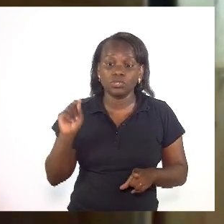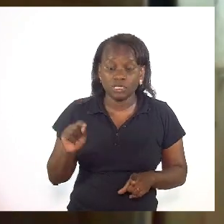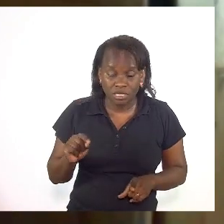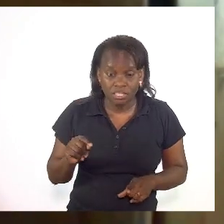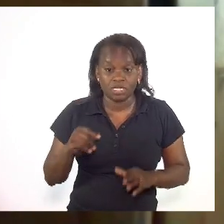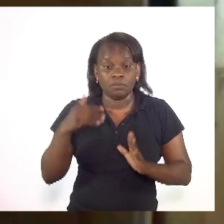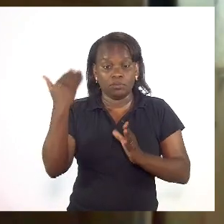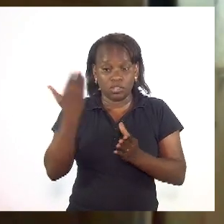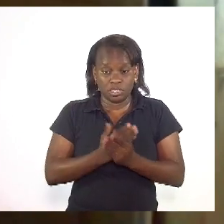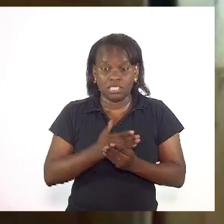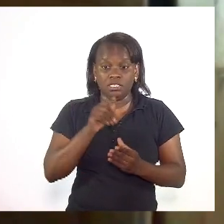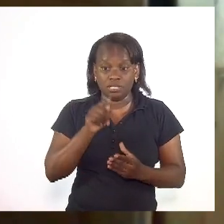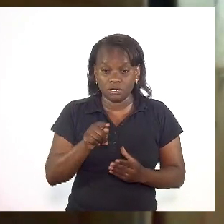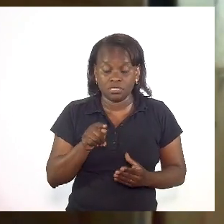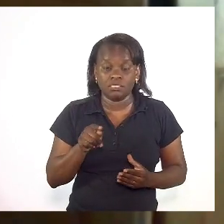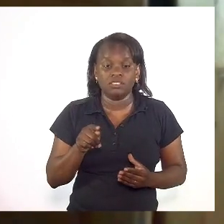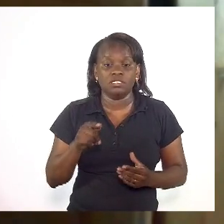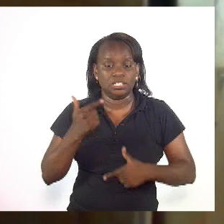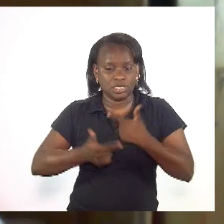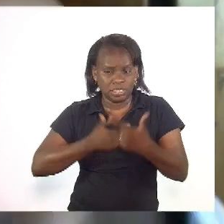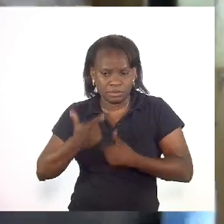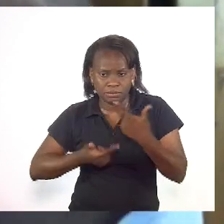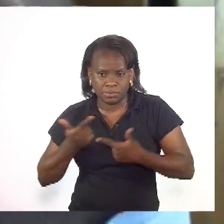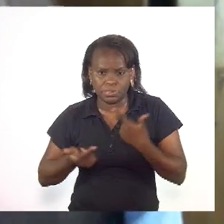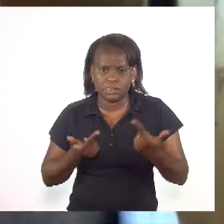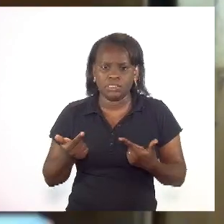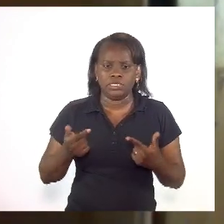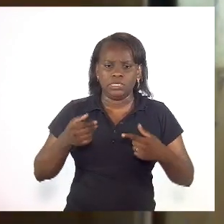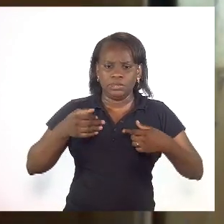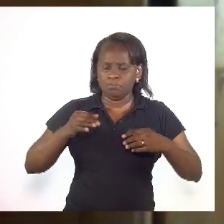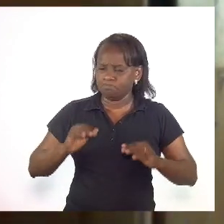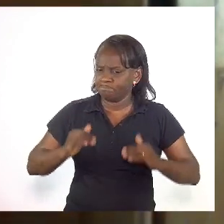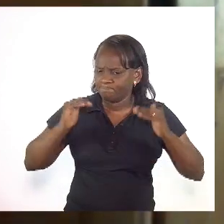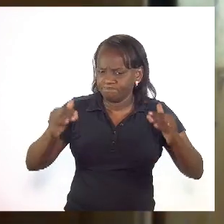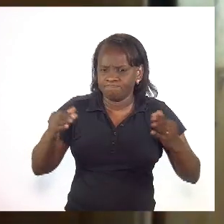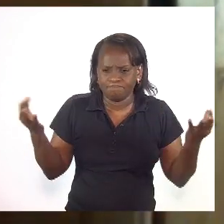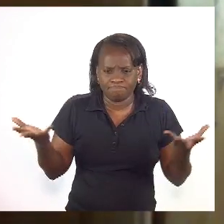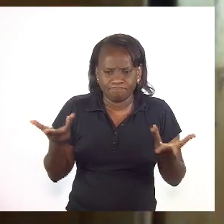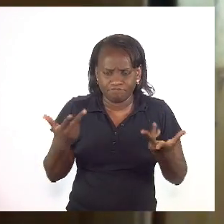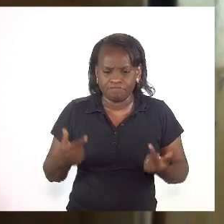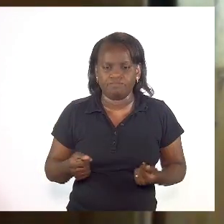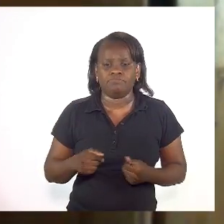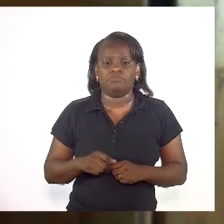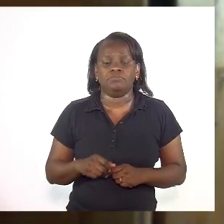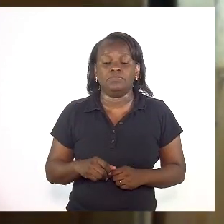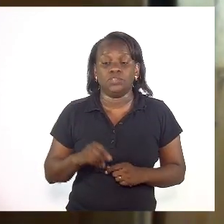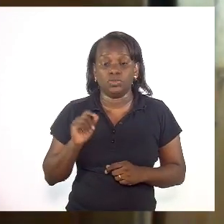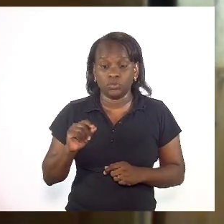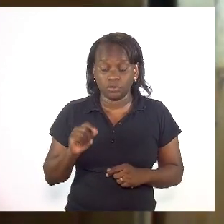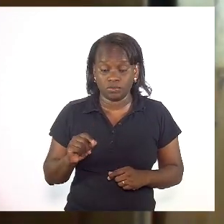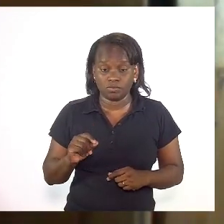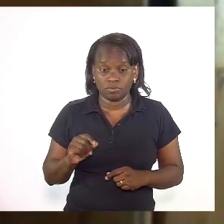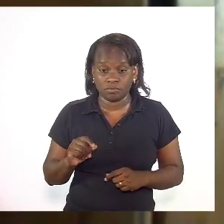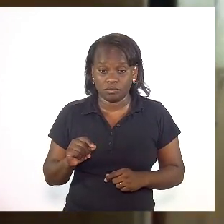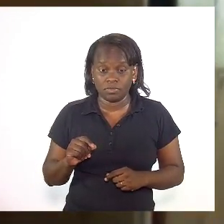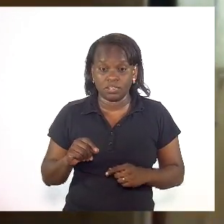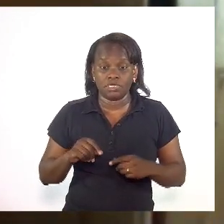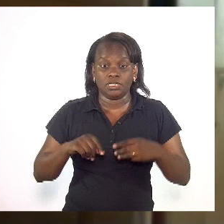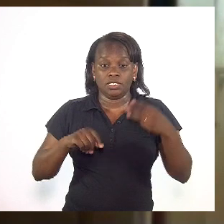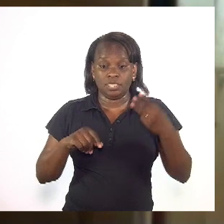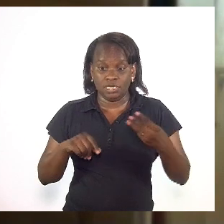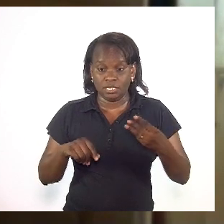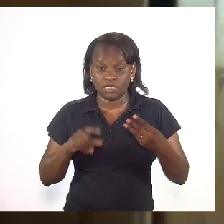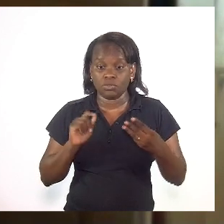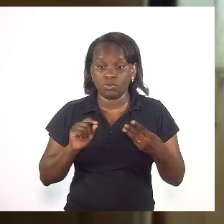processo que o senhor trabalhou de forma soberba como relator, que é o terceiro